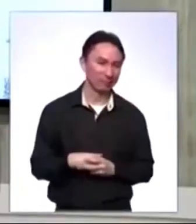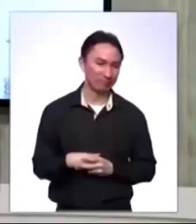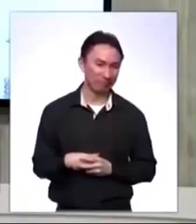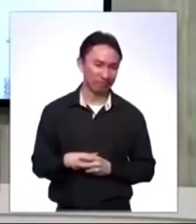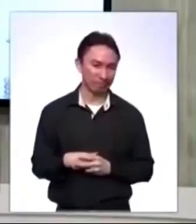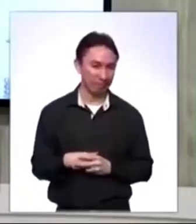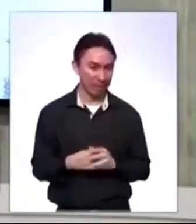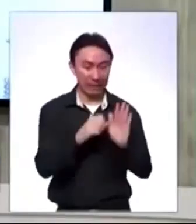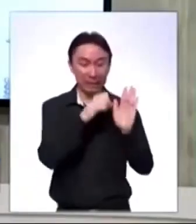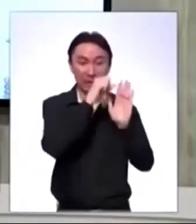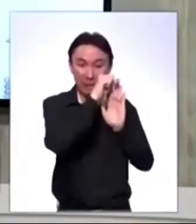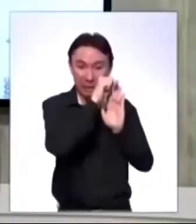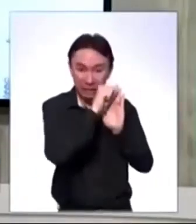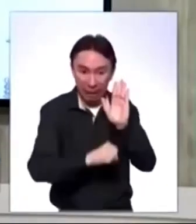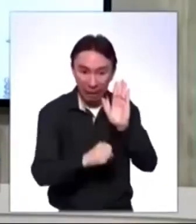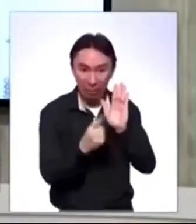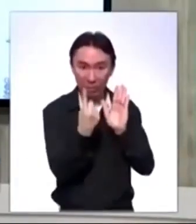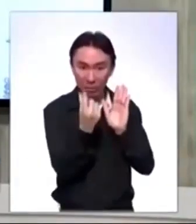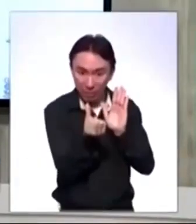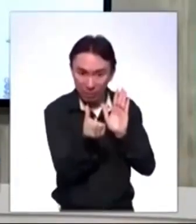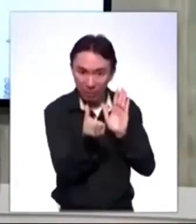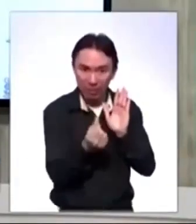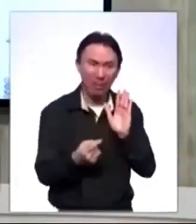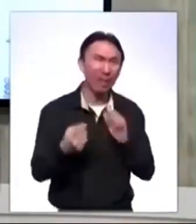Se é século XVI, é